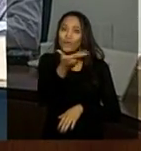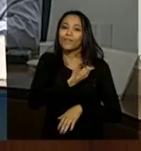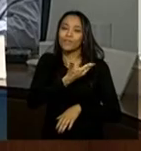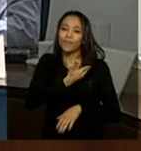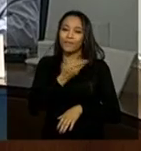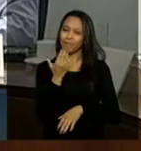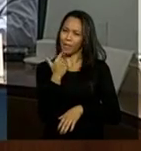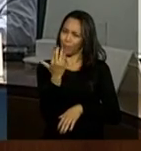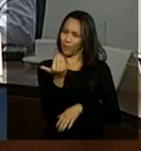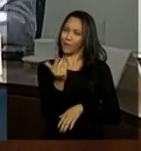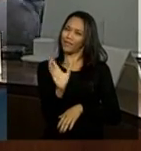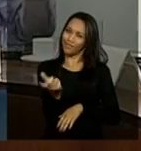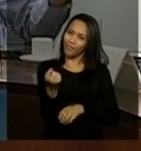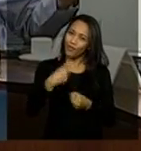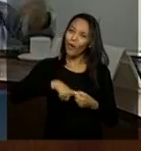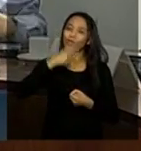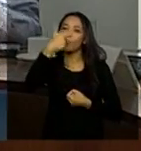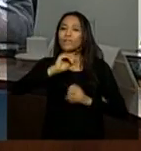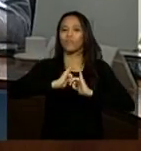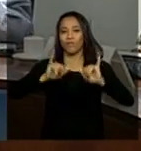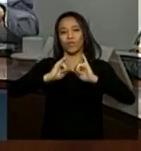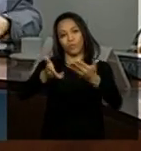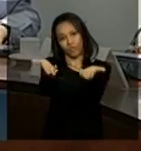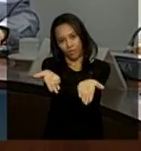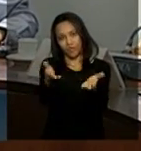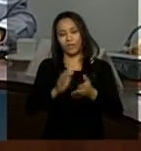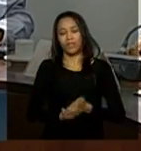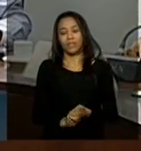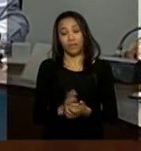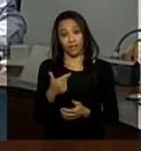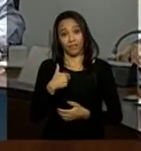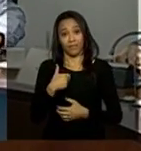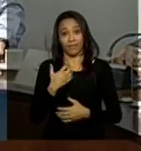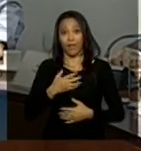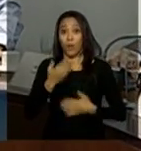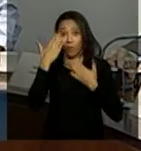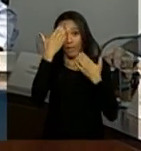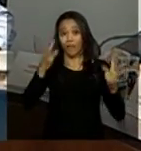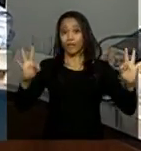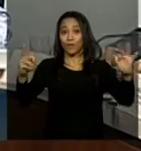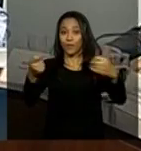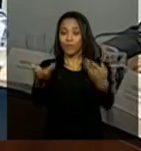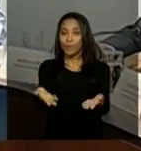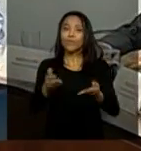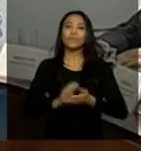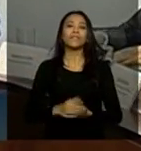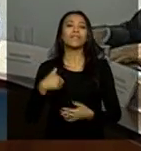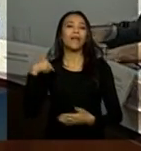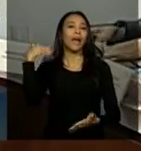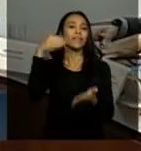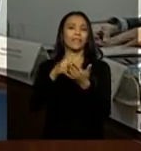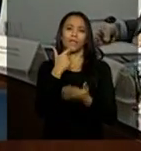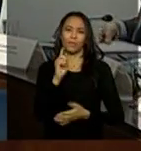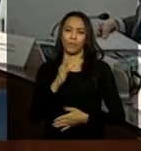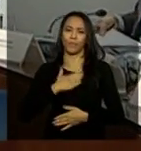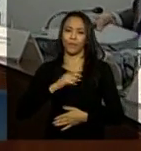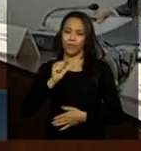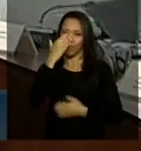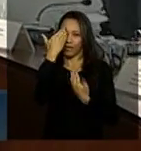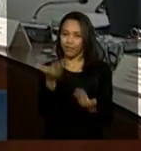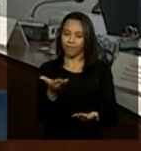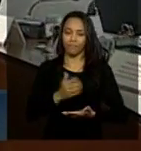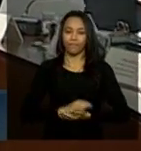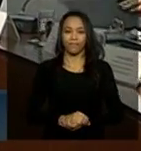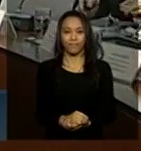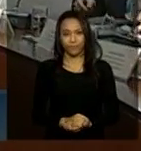Soares, daqui a pouco a gente volta com mais notícias, imagina a minha eco-ansiedade. Obrigada a todos para vocês e até daqui a pouco. Tá bom? Obrigada.